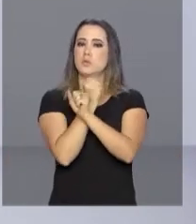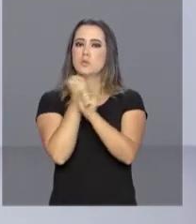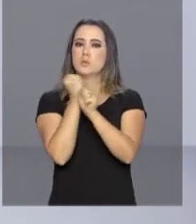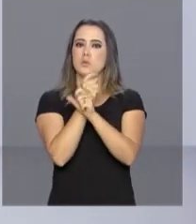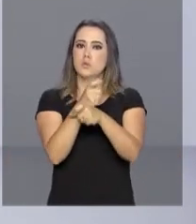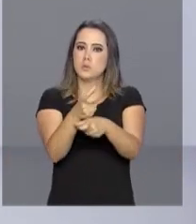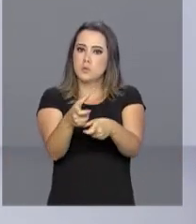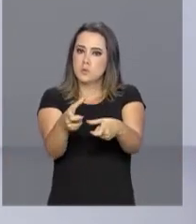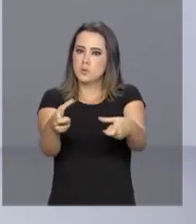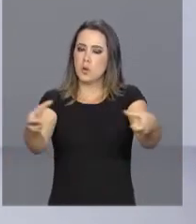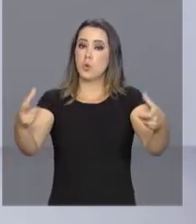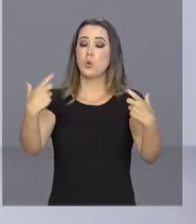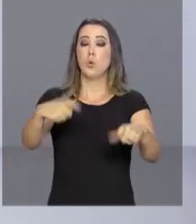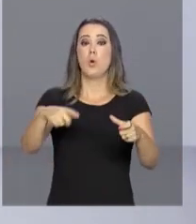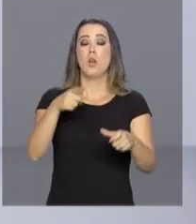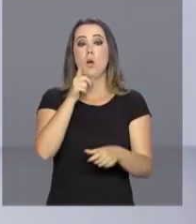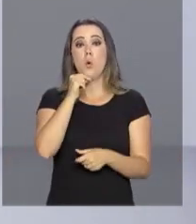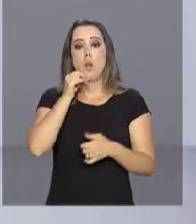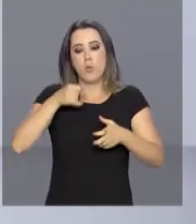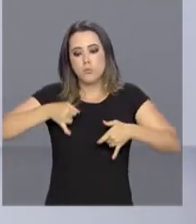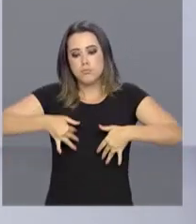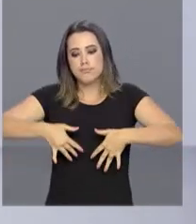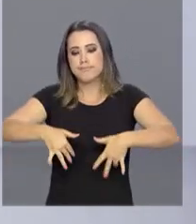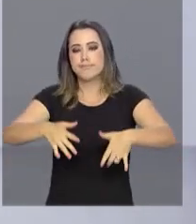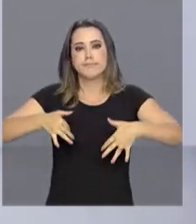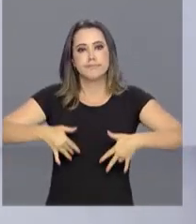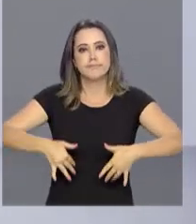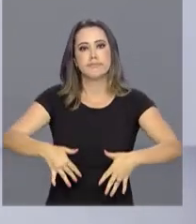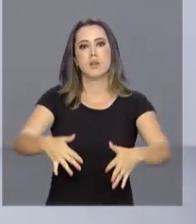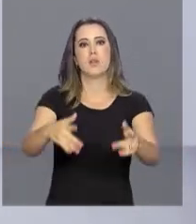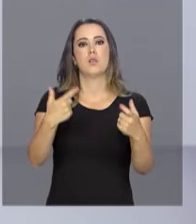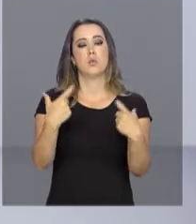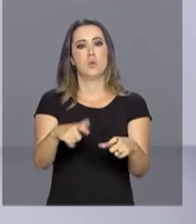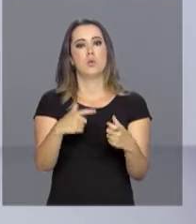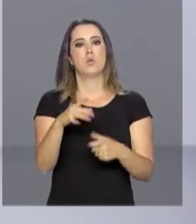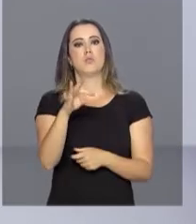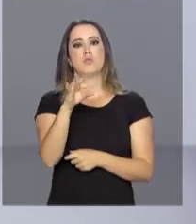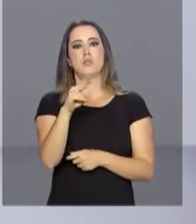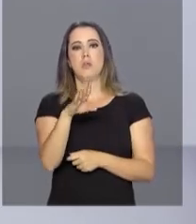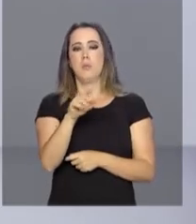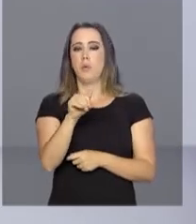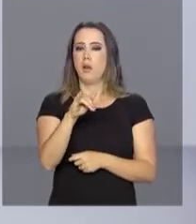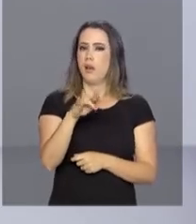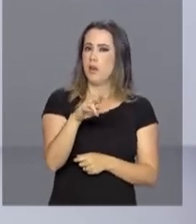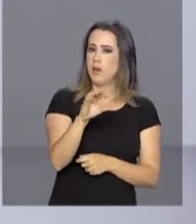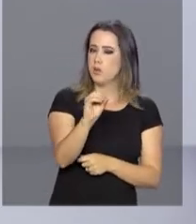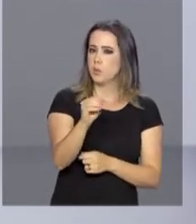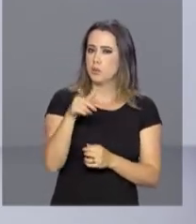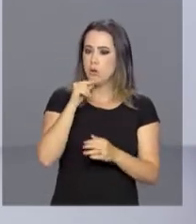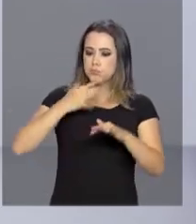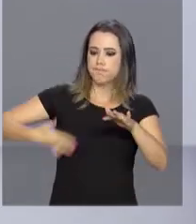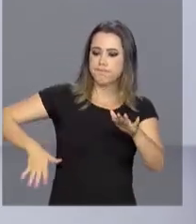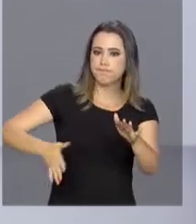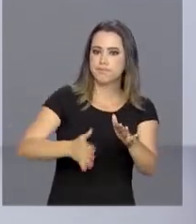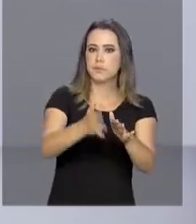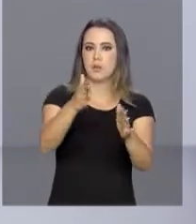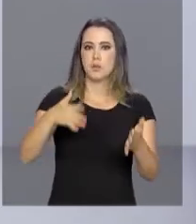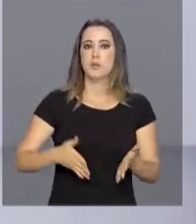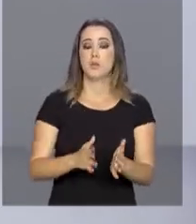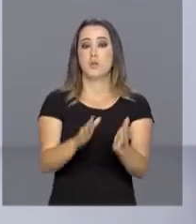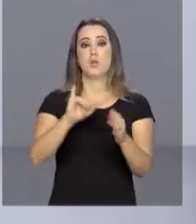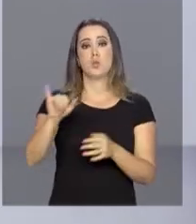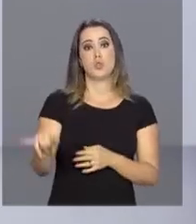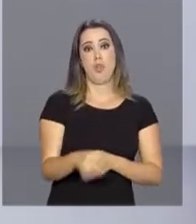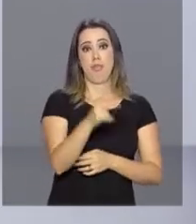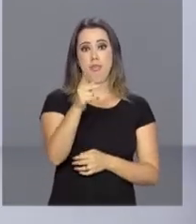das obras para a expansão da área irrigada na região conhecida como Tabuleiros Litorâneos. O repórter João Pedro Neto está por